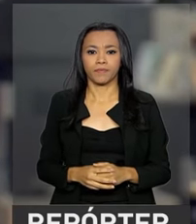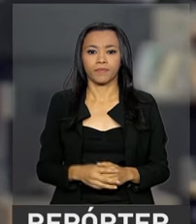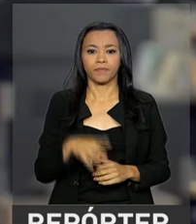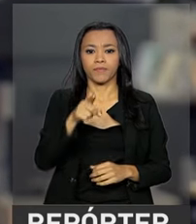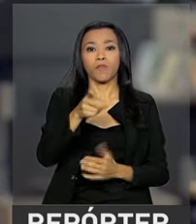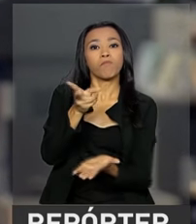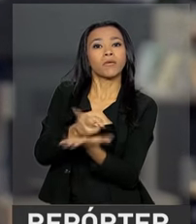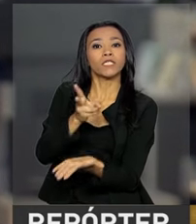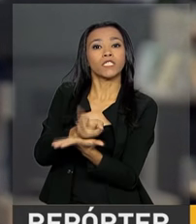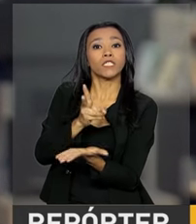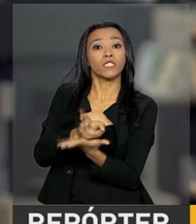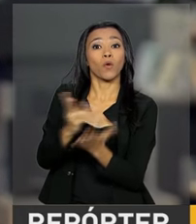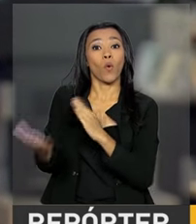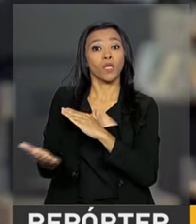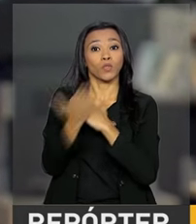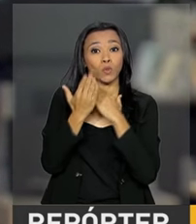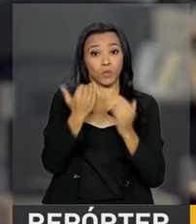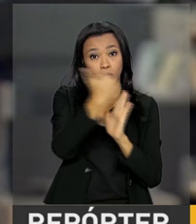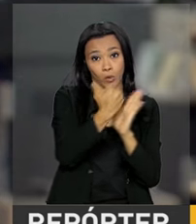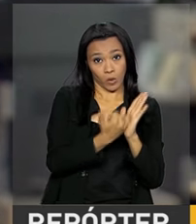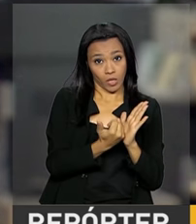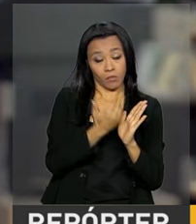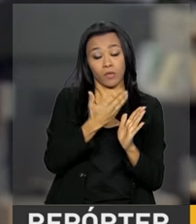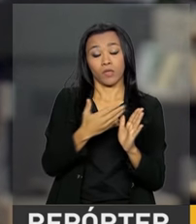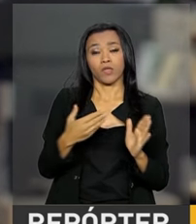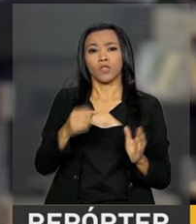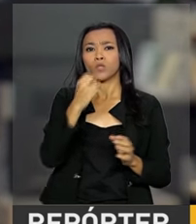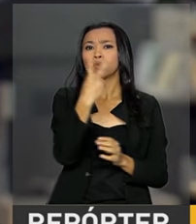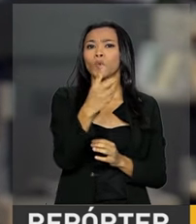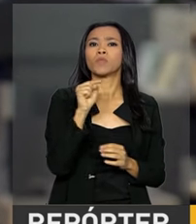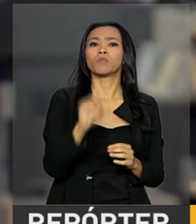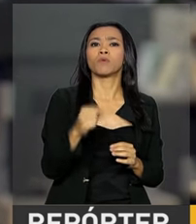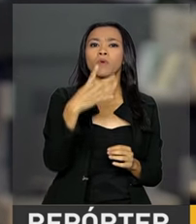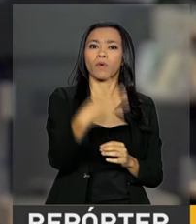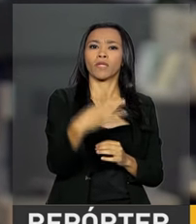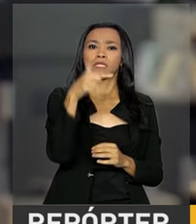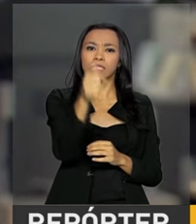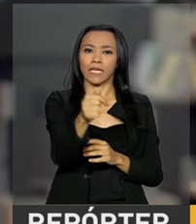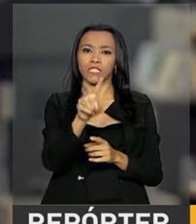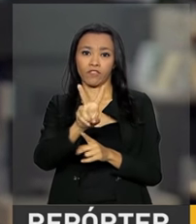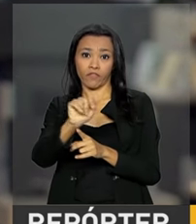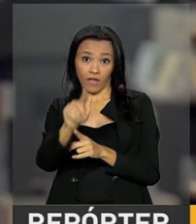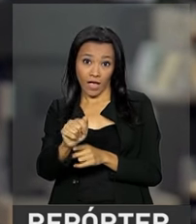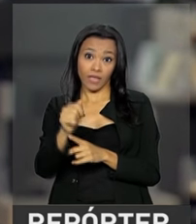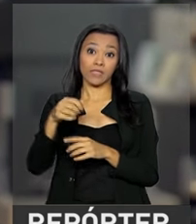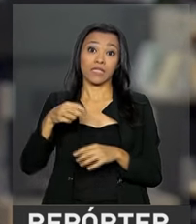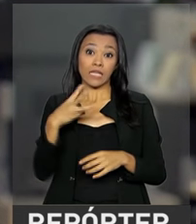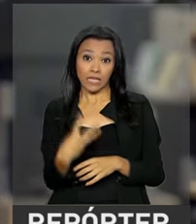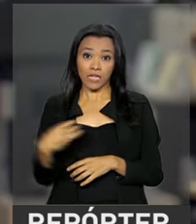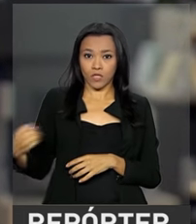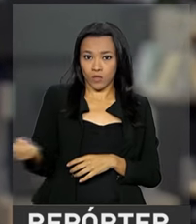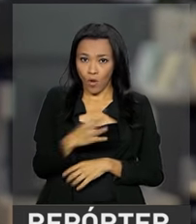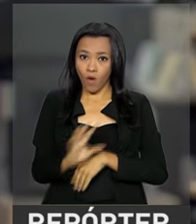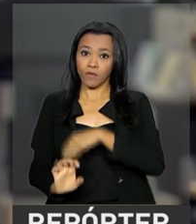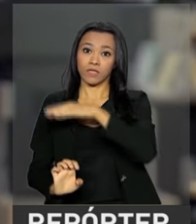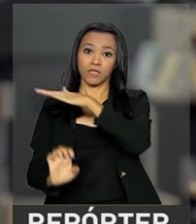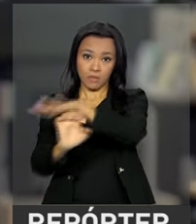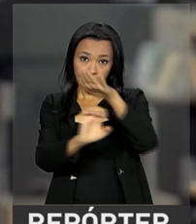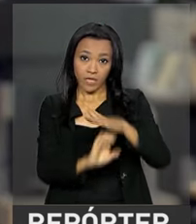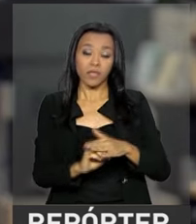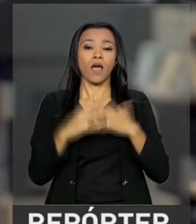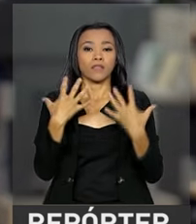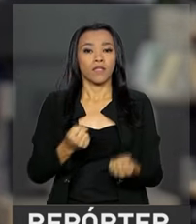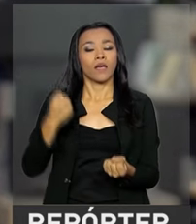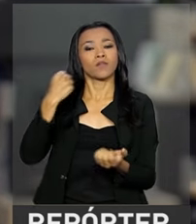foram mantidas com a ajuda do programa do governo federal 2247 vagas três novas empresas aderiram ao pse